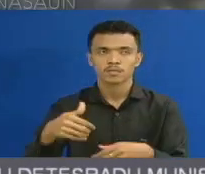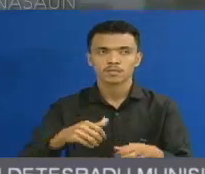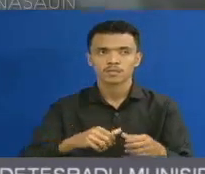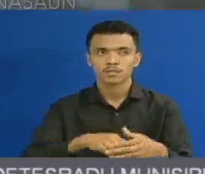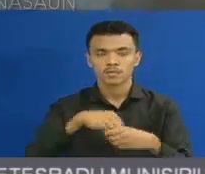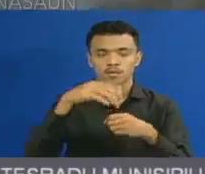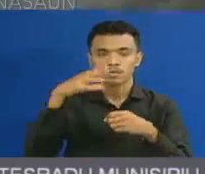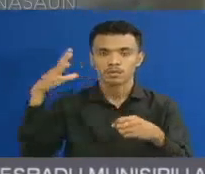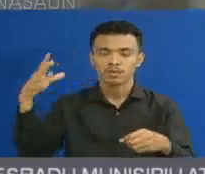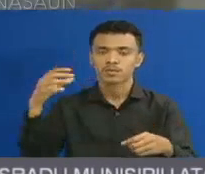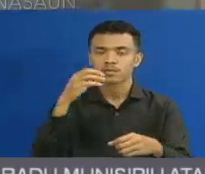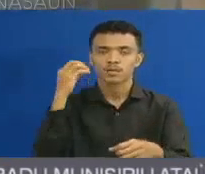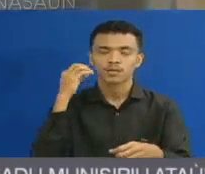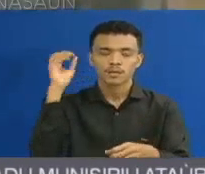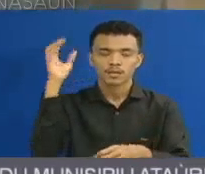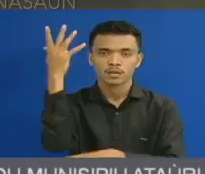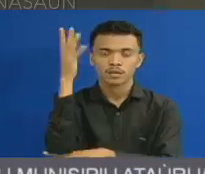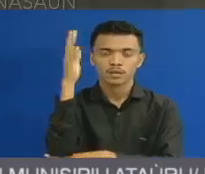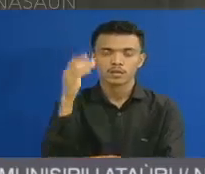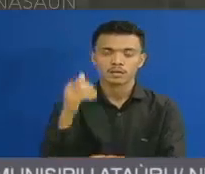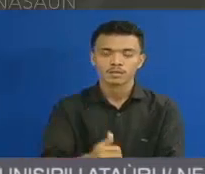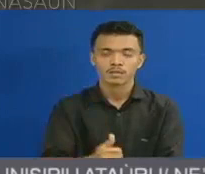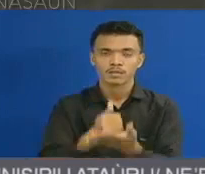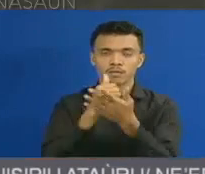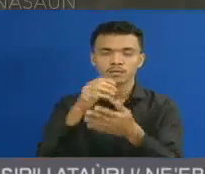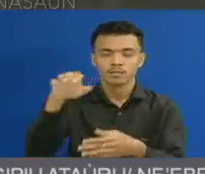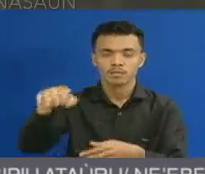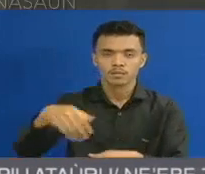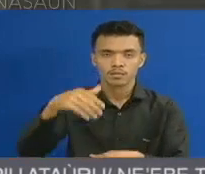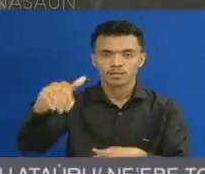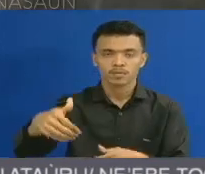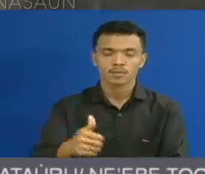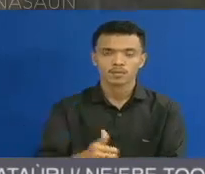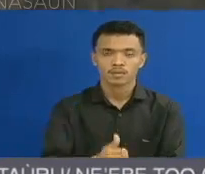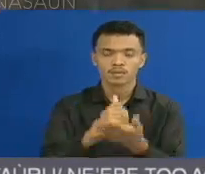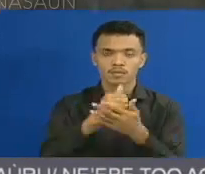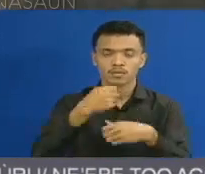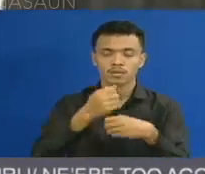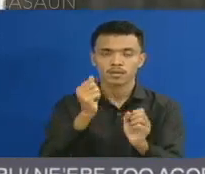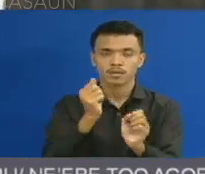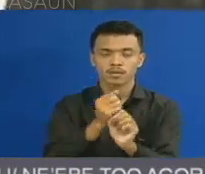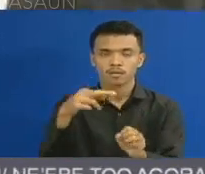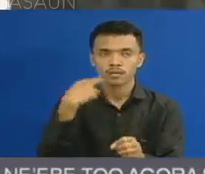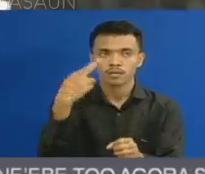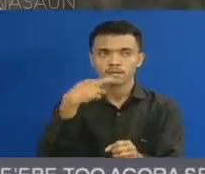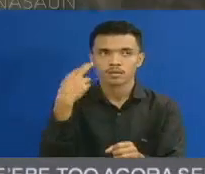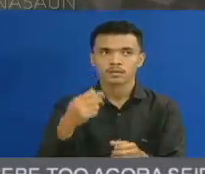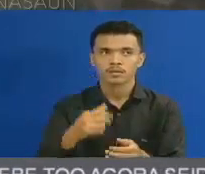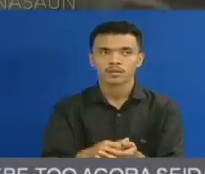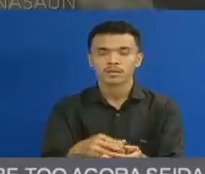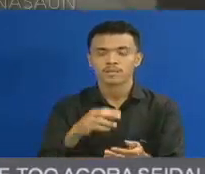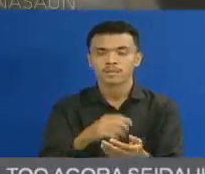escaptor, o de Dudu sai a Jorge Sira e Araiteto. Não se apoia mais tractor, o de facilita agricultor Sira Halonatar, no